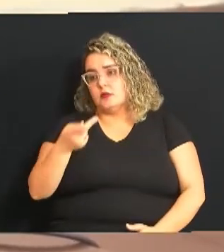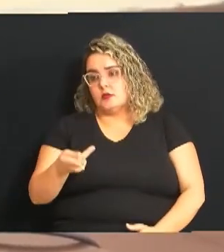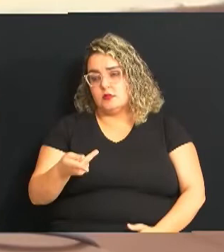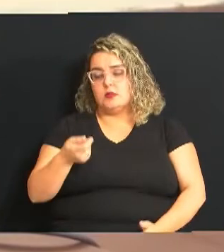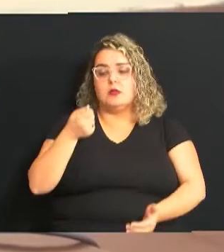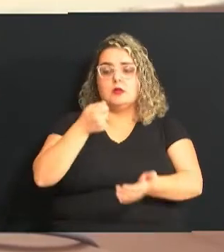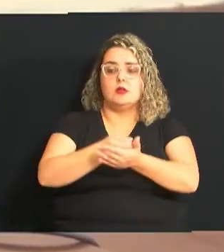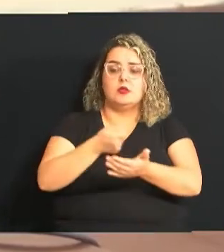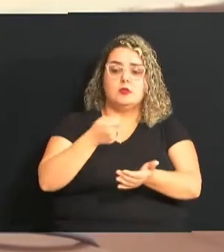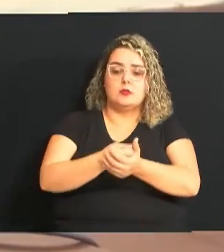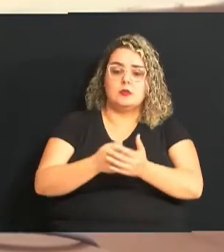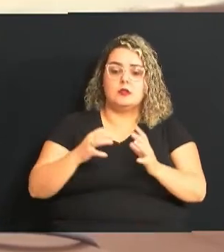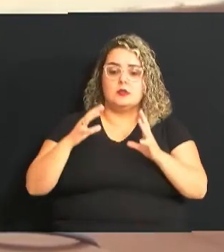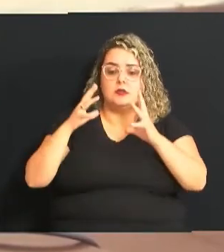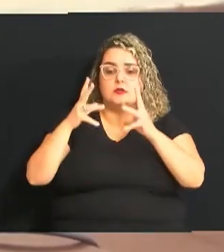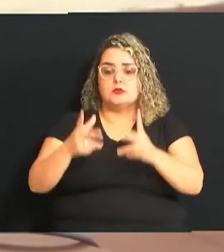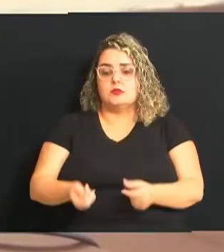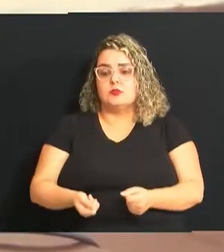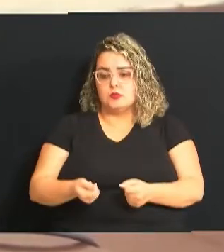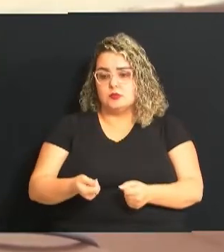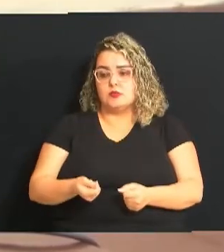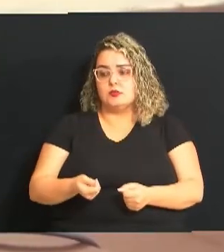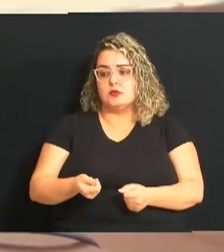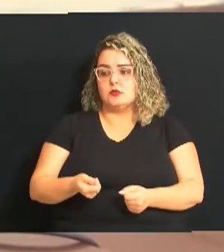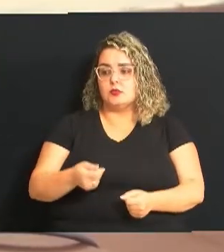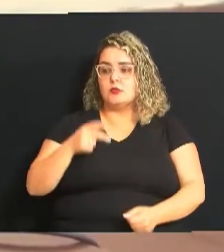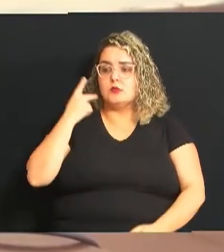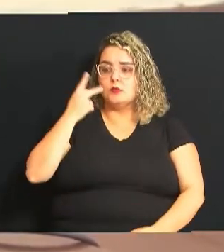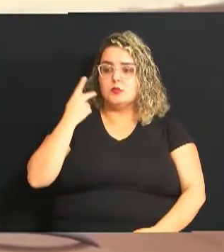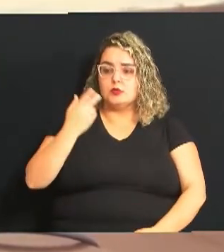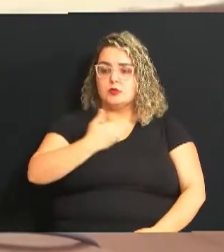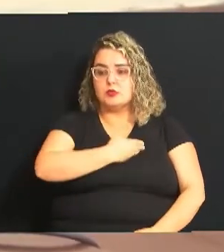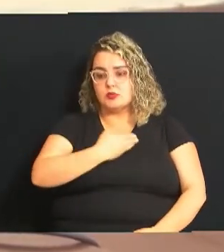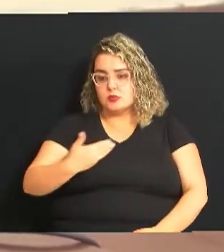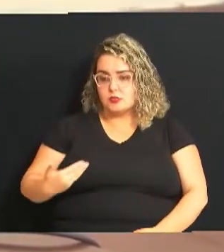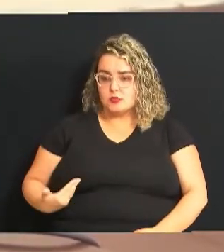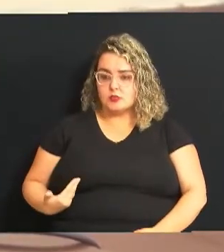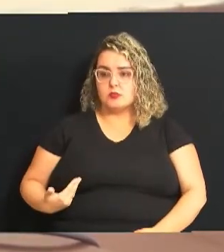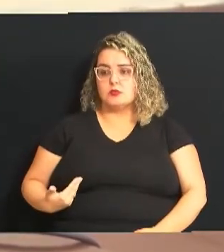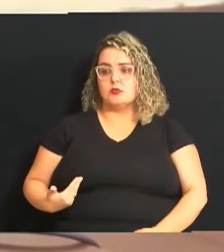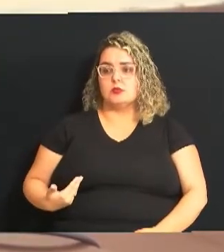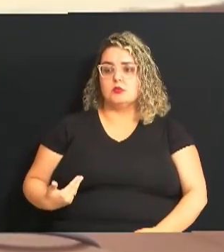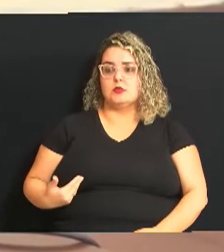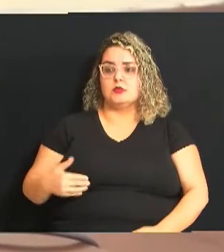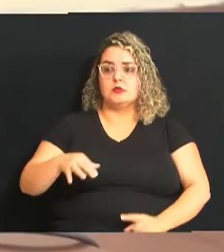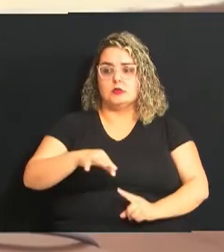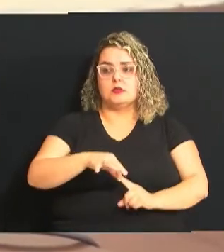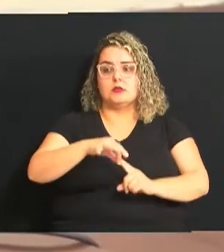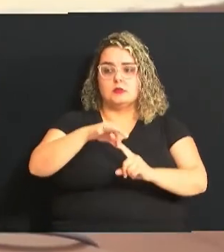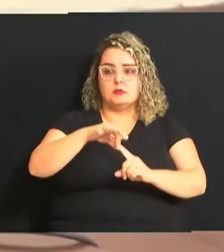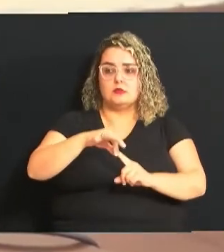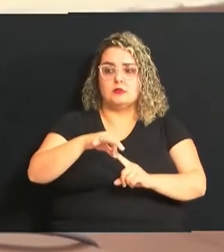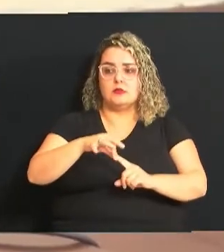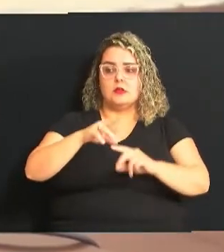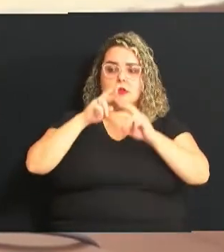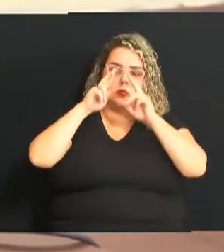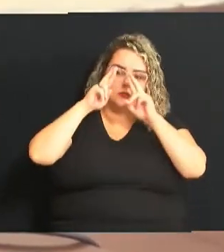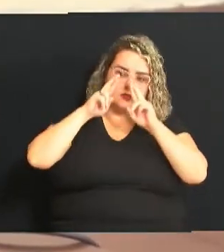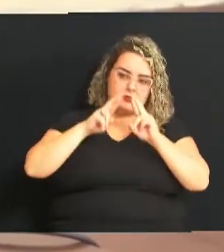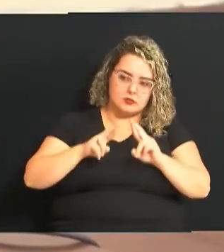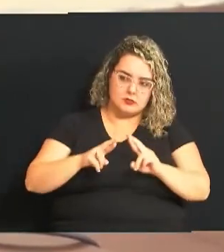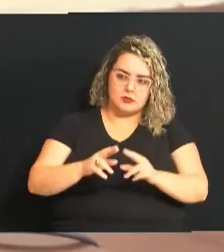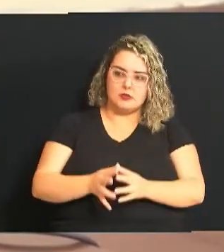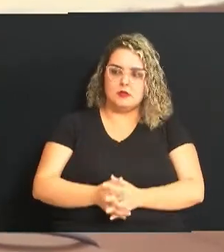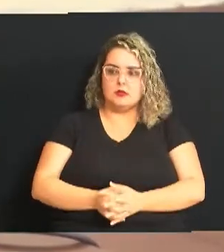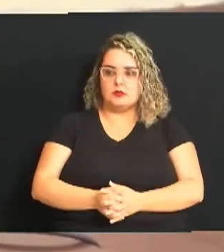obrigação de todos, né, a questão de políticas públicas, a questão da preferencial, gente, respeitar... as